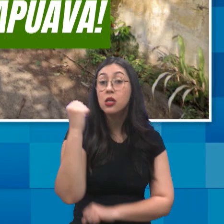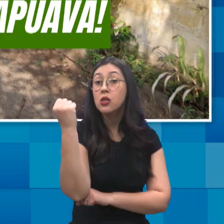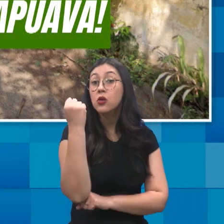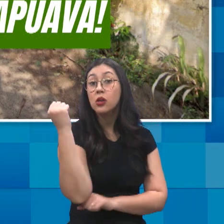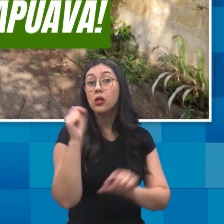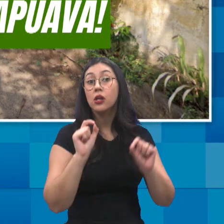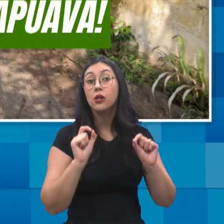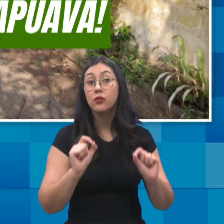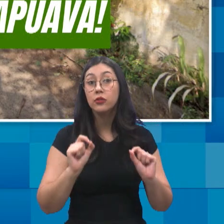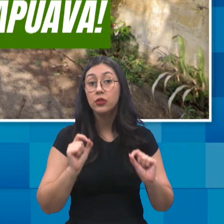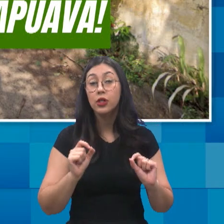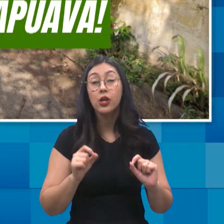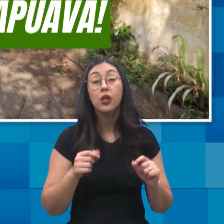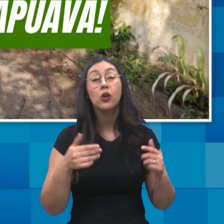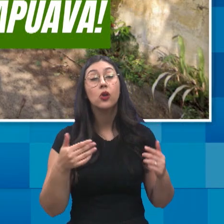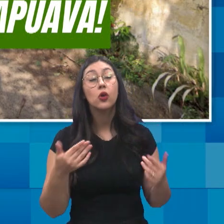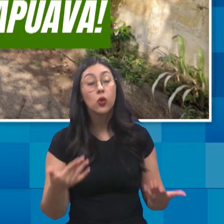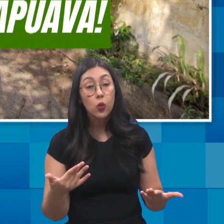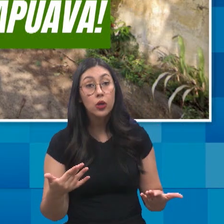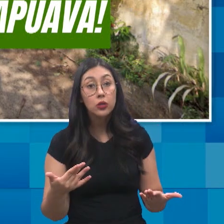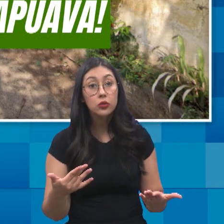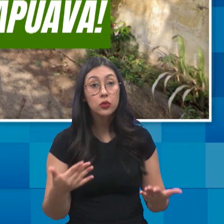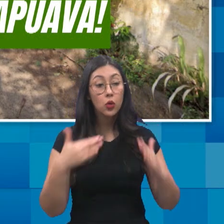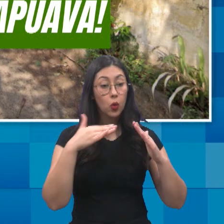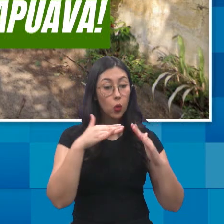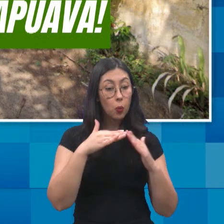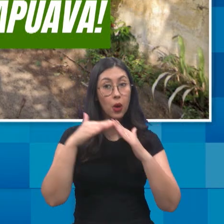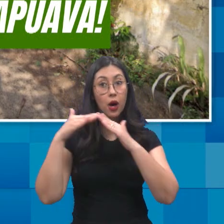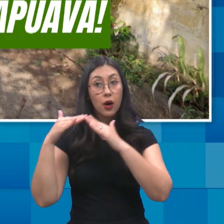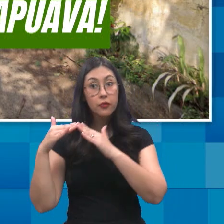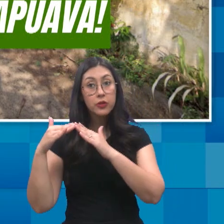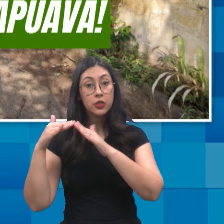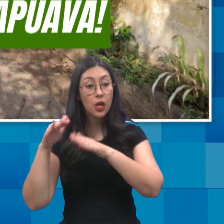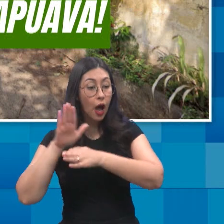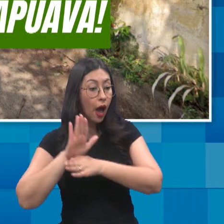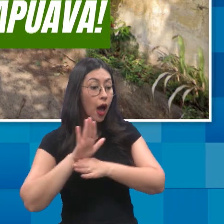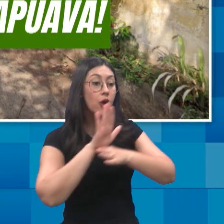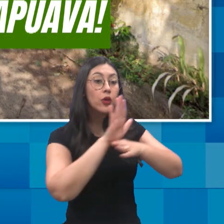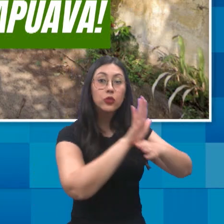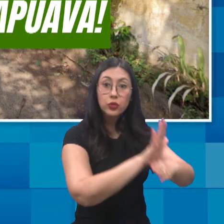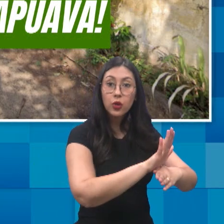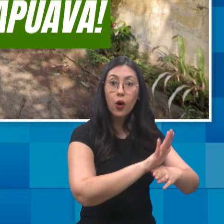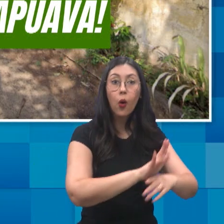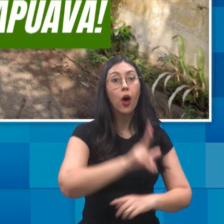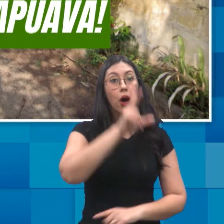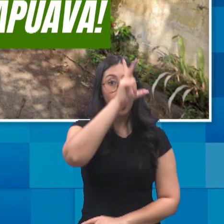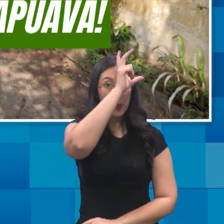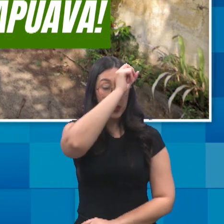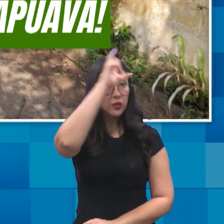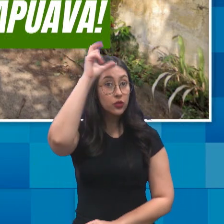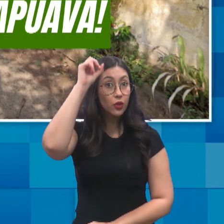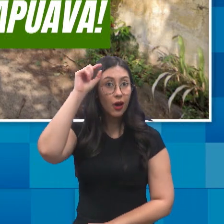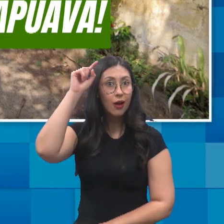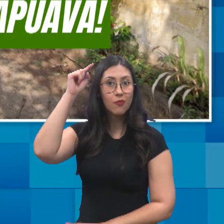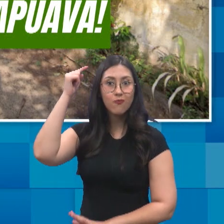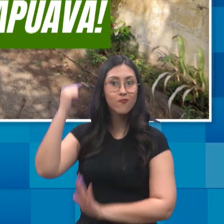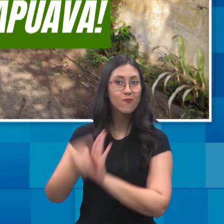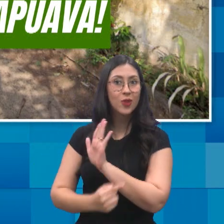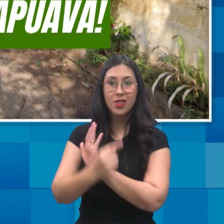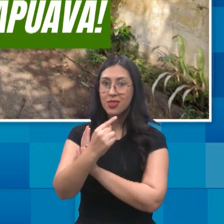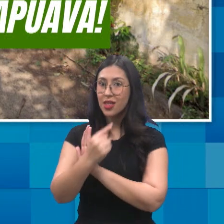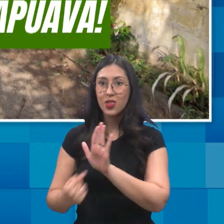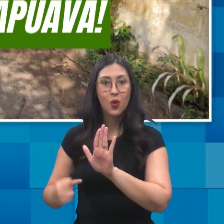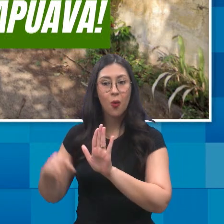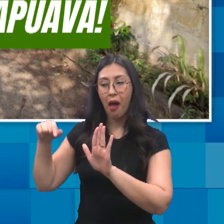a ajuda de uma das vizinhas, a prefeitura também suspendeu o fornecimento